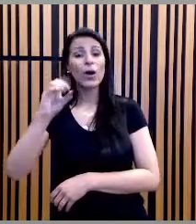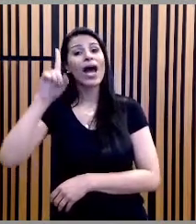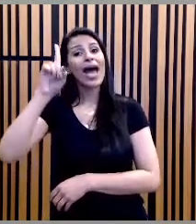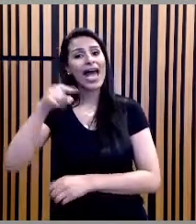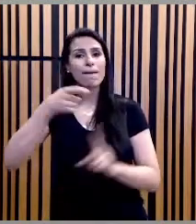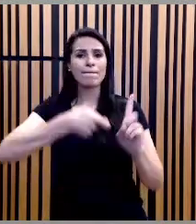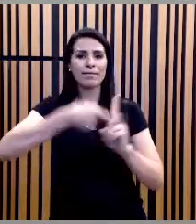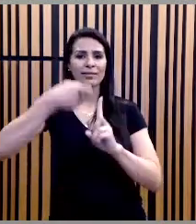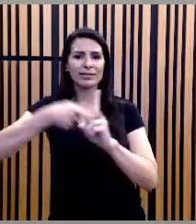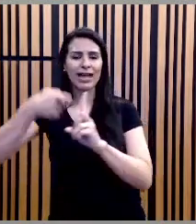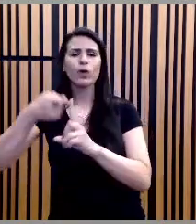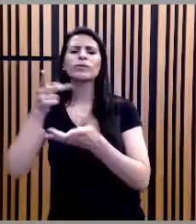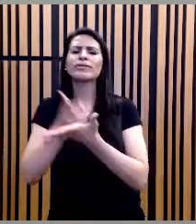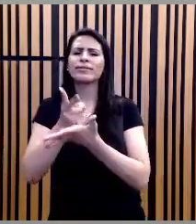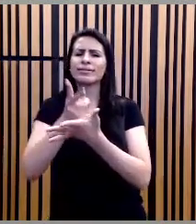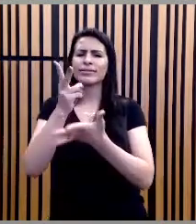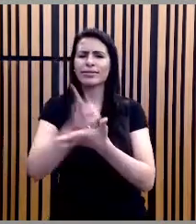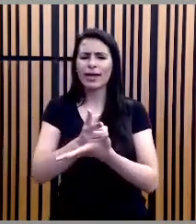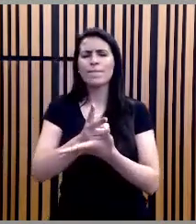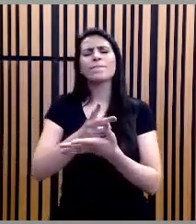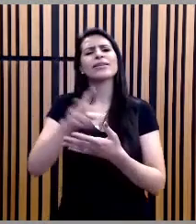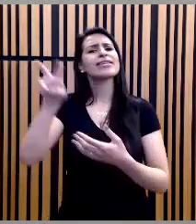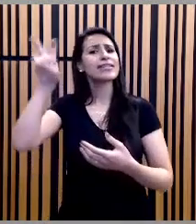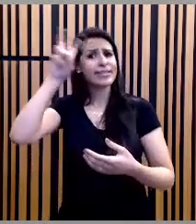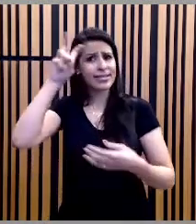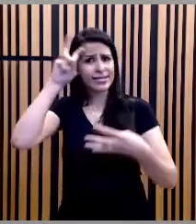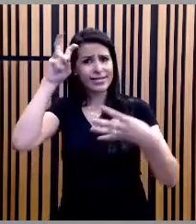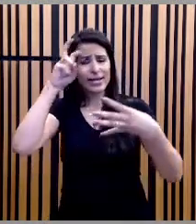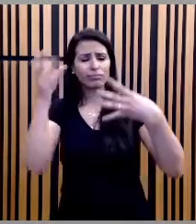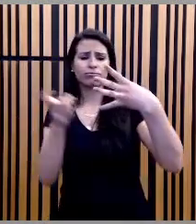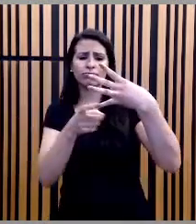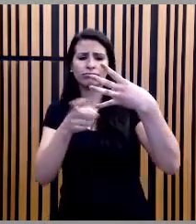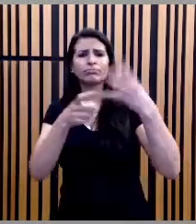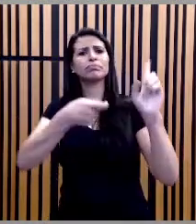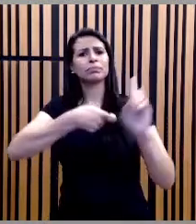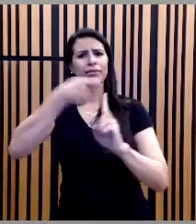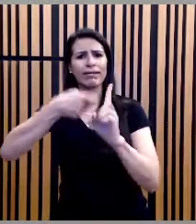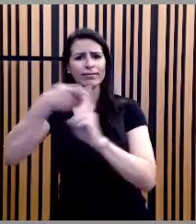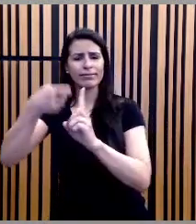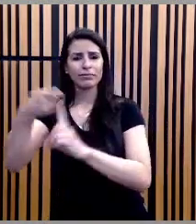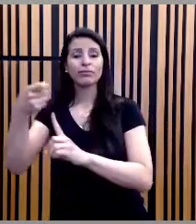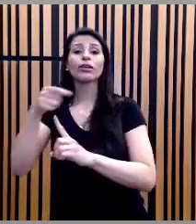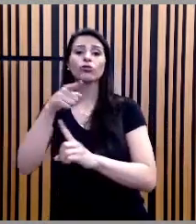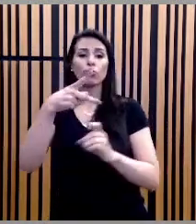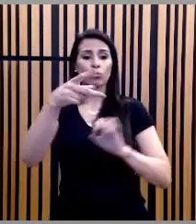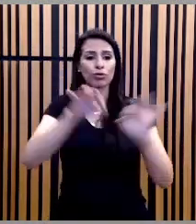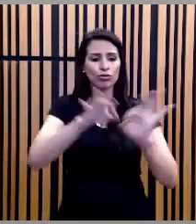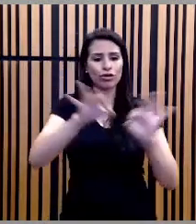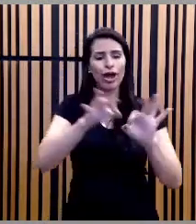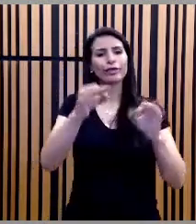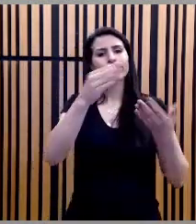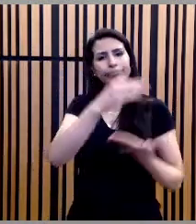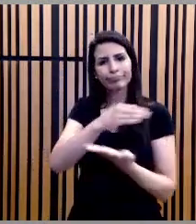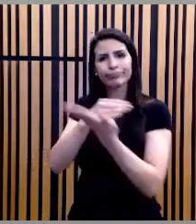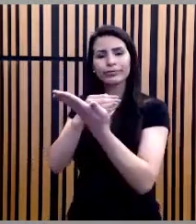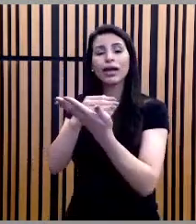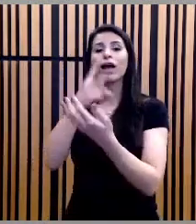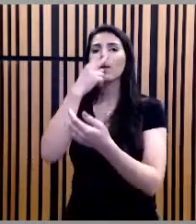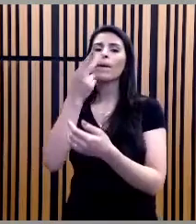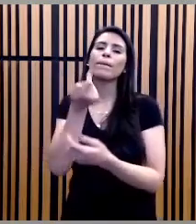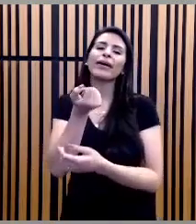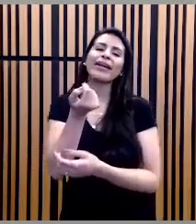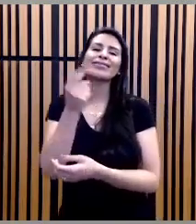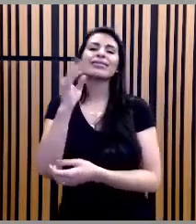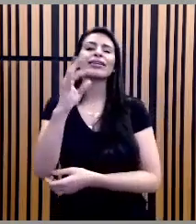última quinta-feira do mês, tu escreve o teu projeto e é submetido por uma banca, que nem se tu fosse apresentar um trabalho final aí